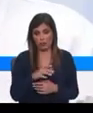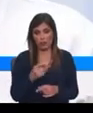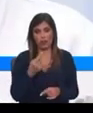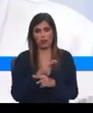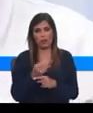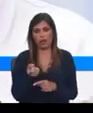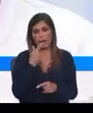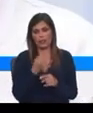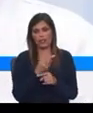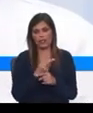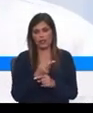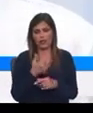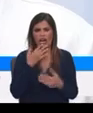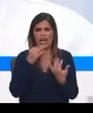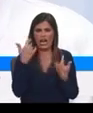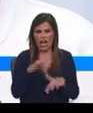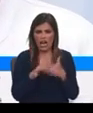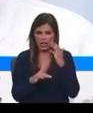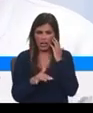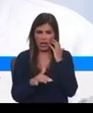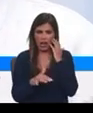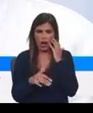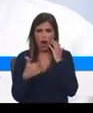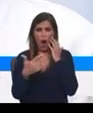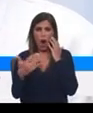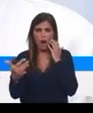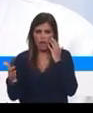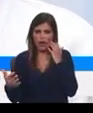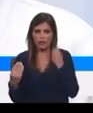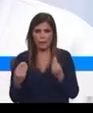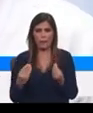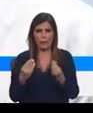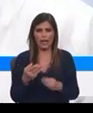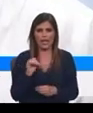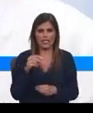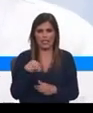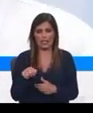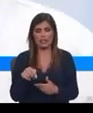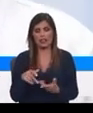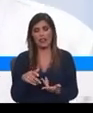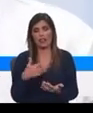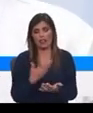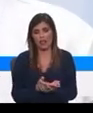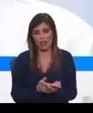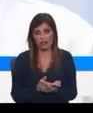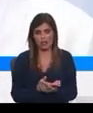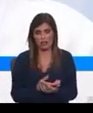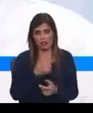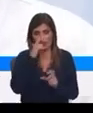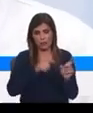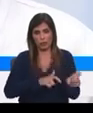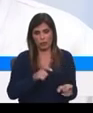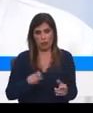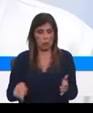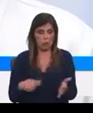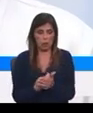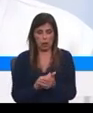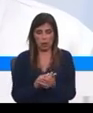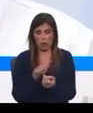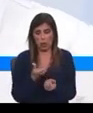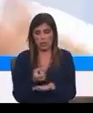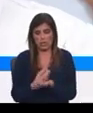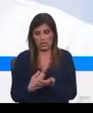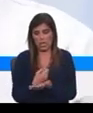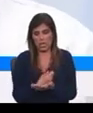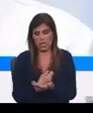dispendiosa, não existe esta oferta muito generosa que o SNS faz, enfim, as pessoas quase não pagam dinheiro para ter acesso